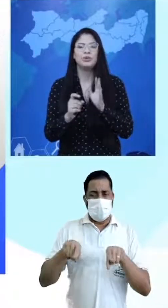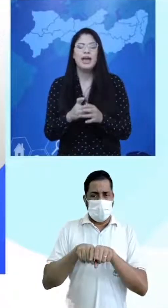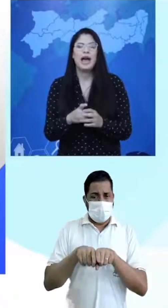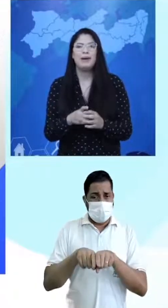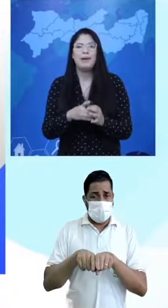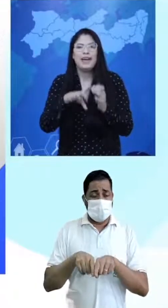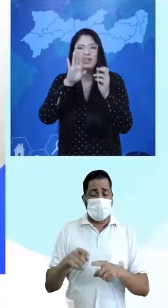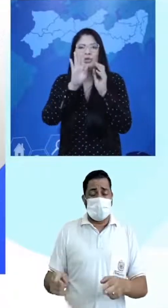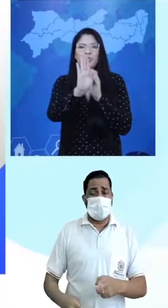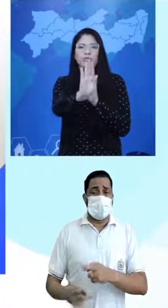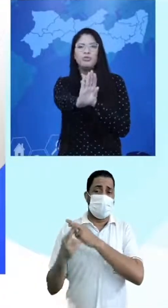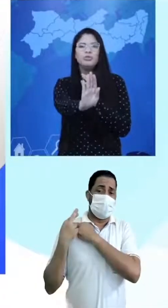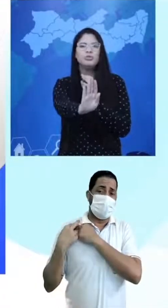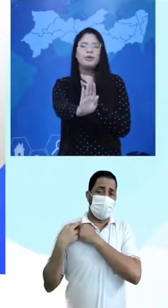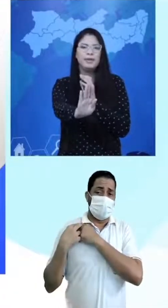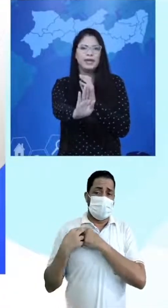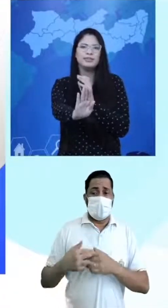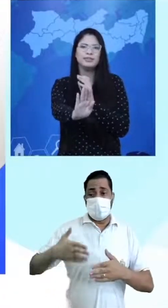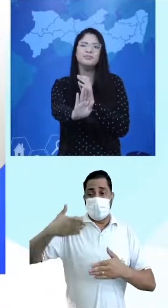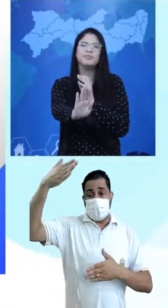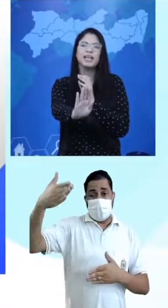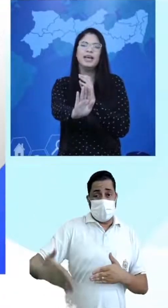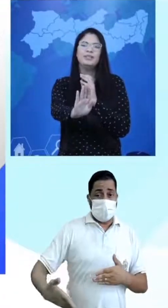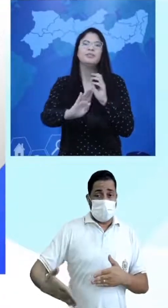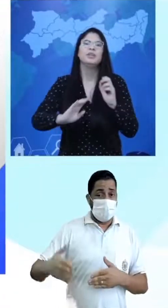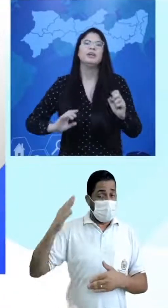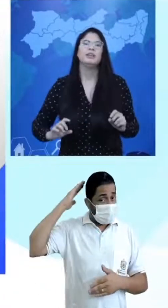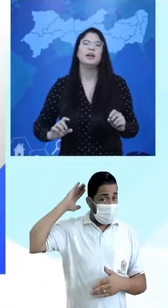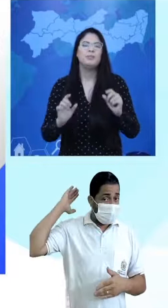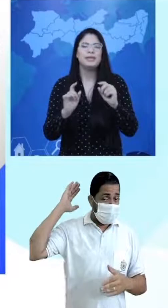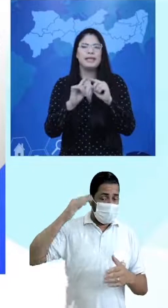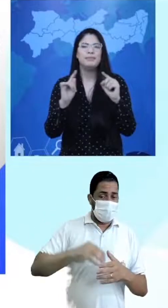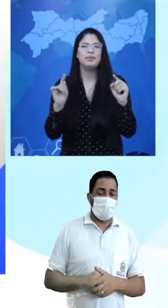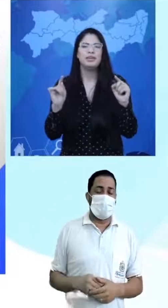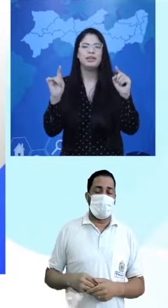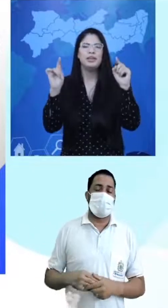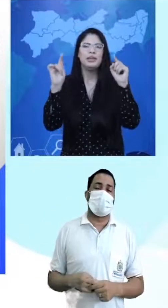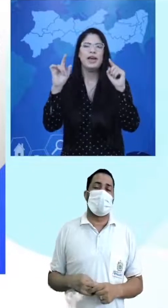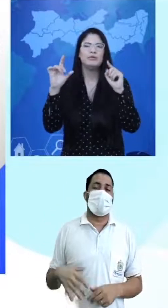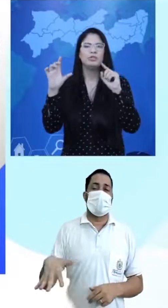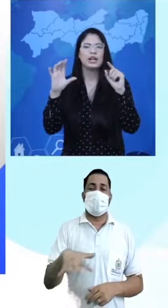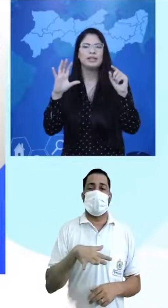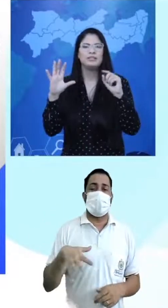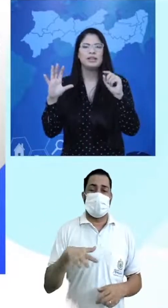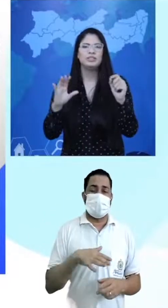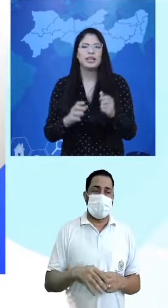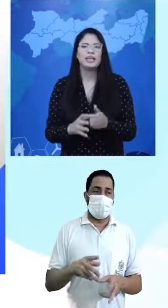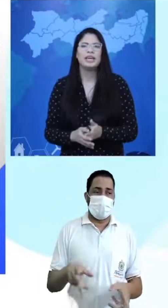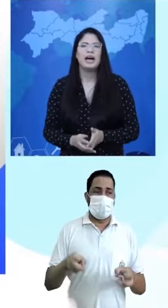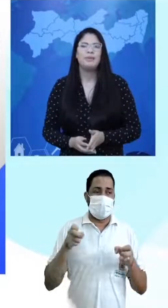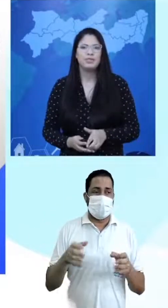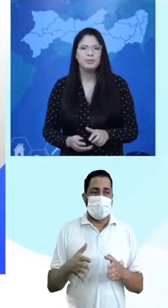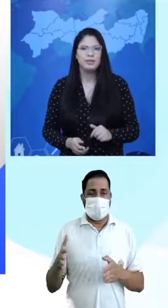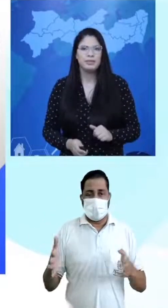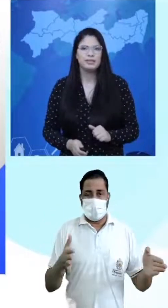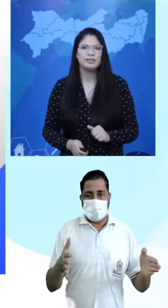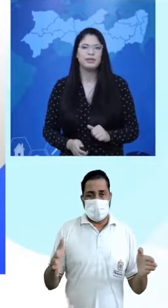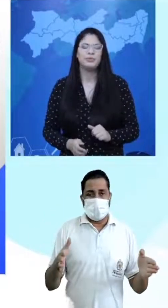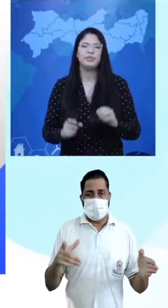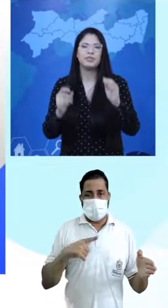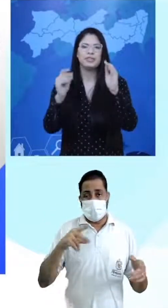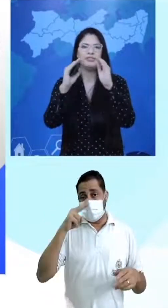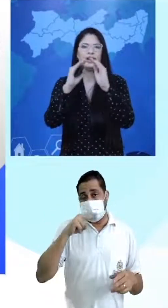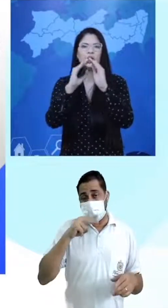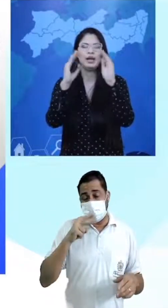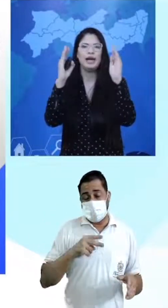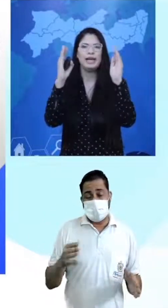representando a parede do fundo do ambiente, certo? Então, percebam que os lados eles têm a mesma dimensão e